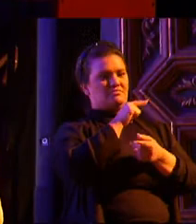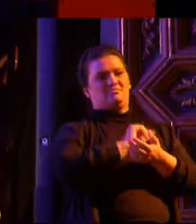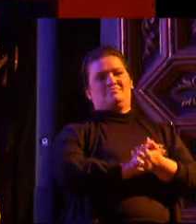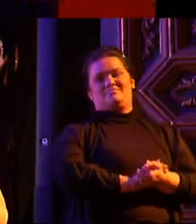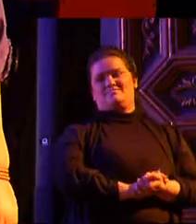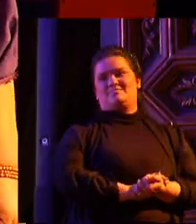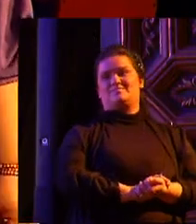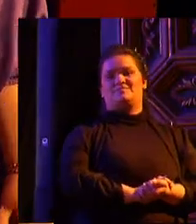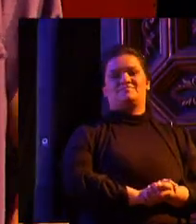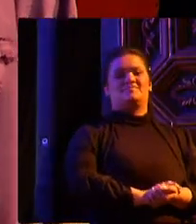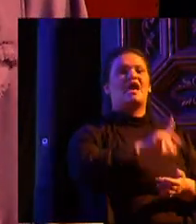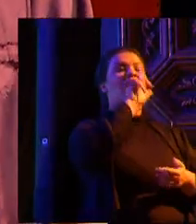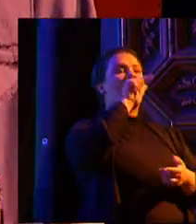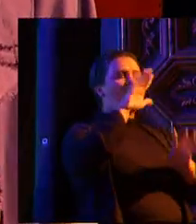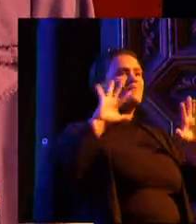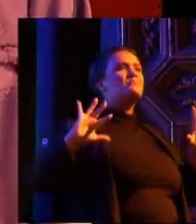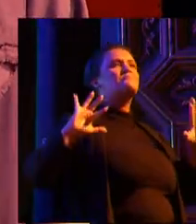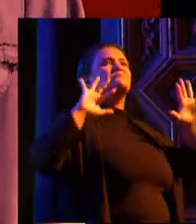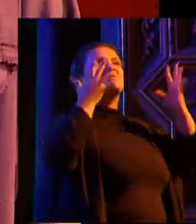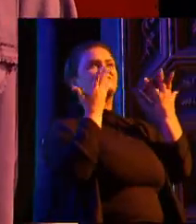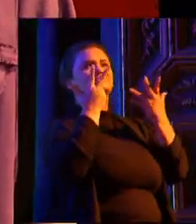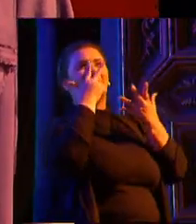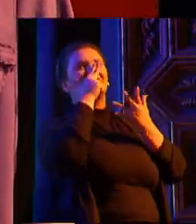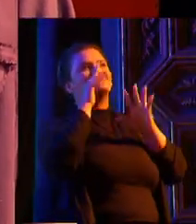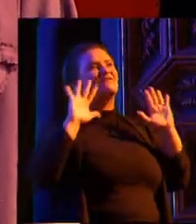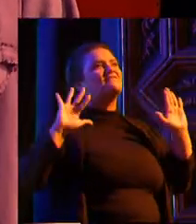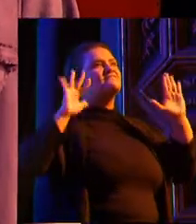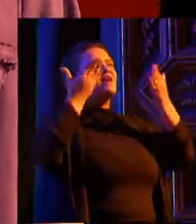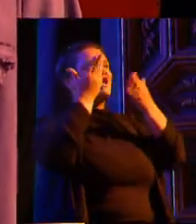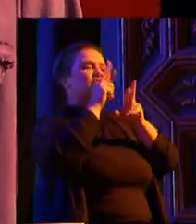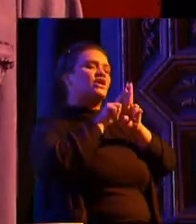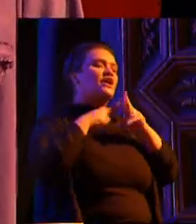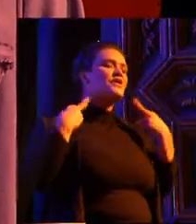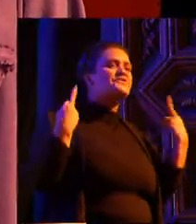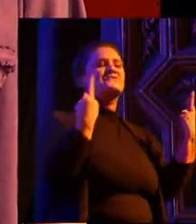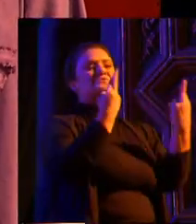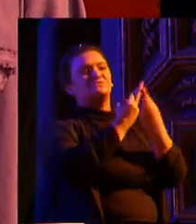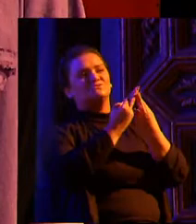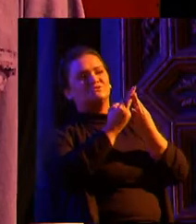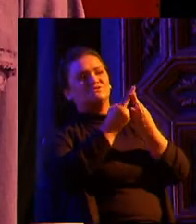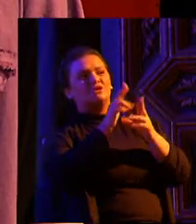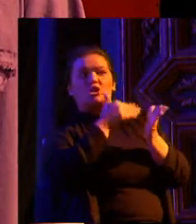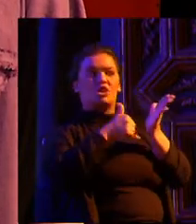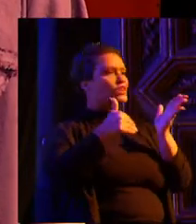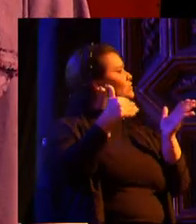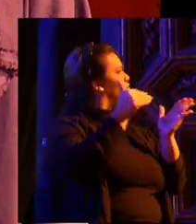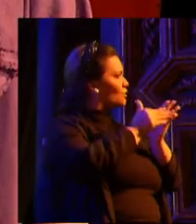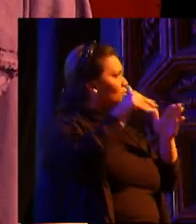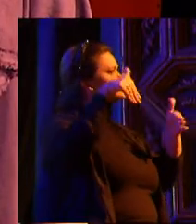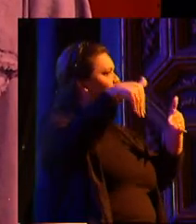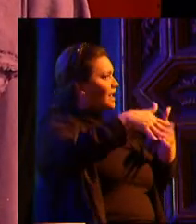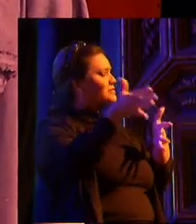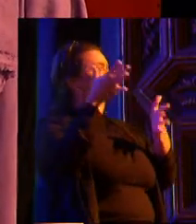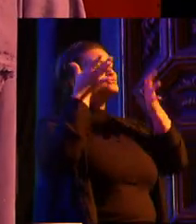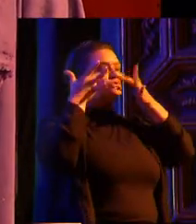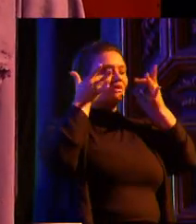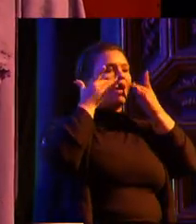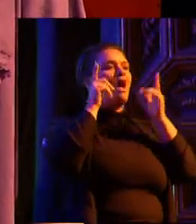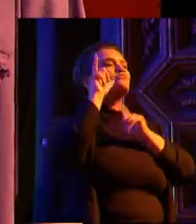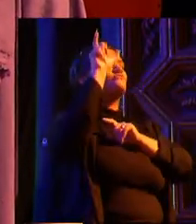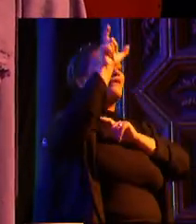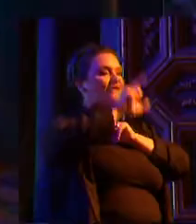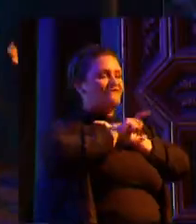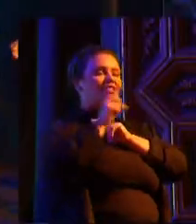Cabocla, que é uma festa que é uma grande confraternização. Então, todo mundo que está aqui hoje no teatro está convidado para